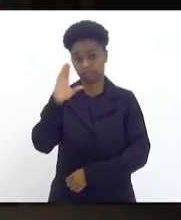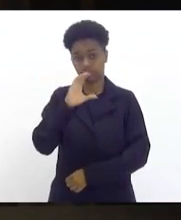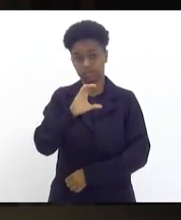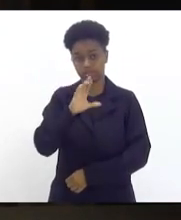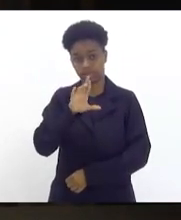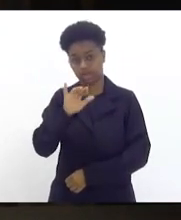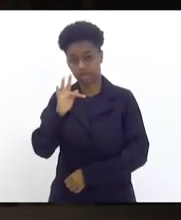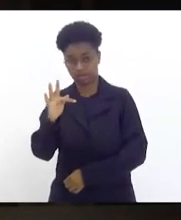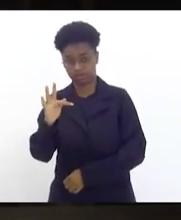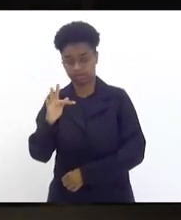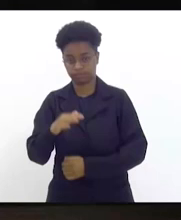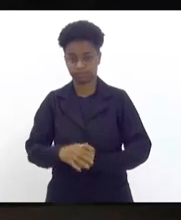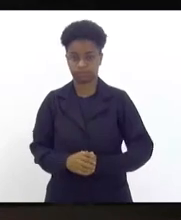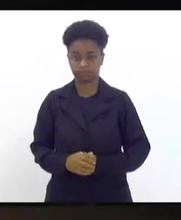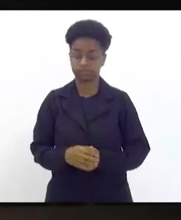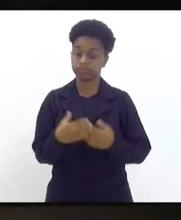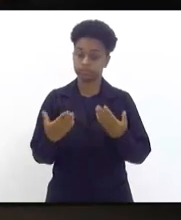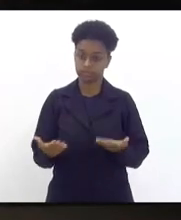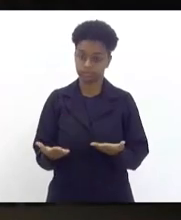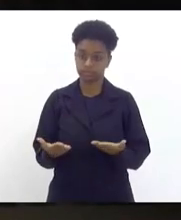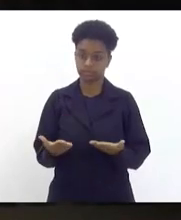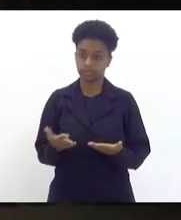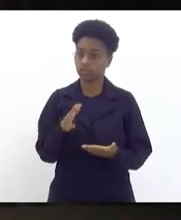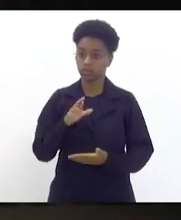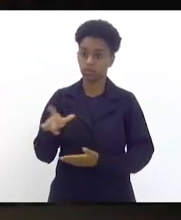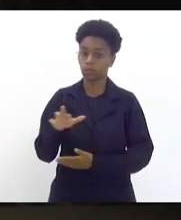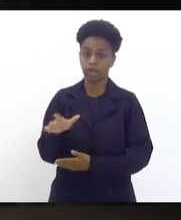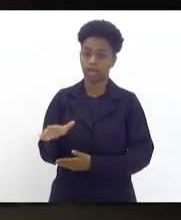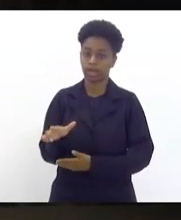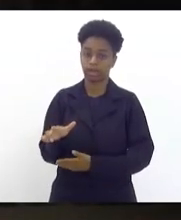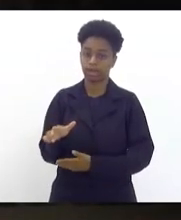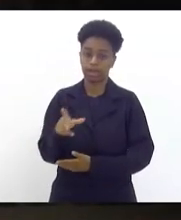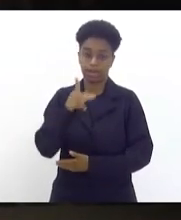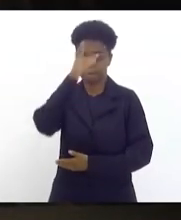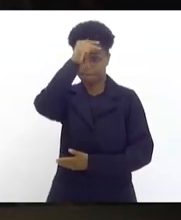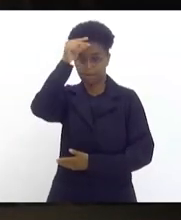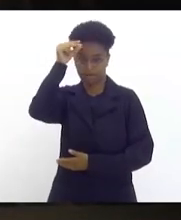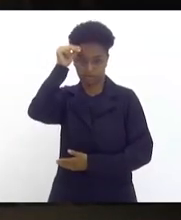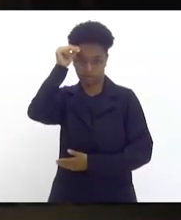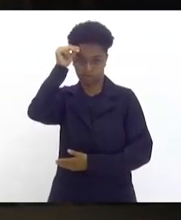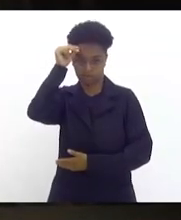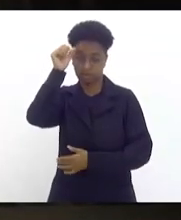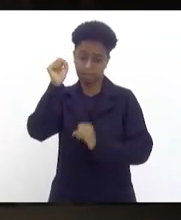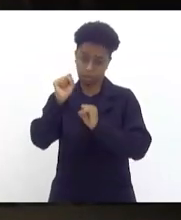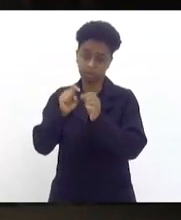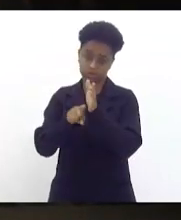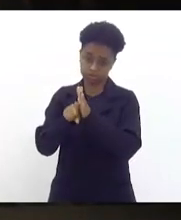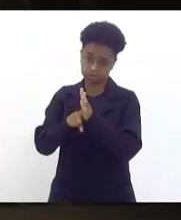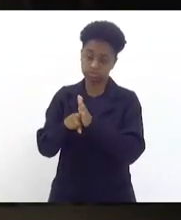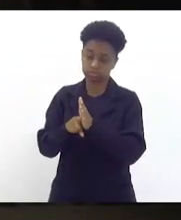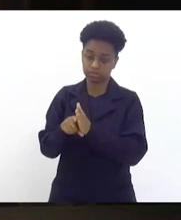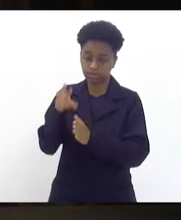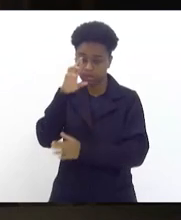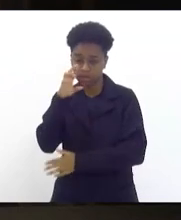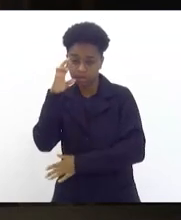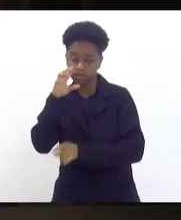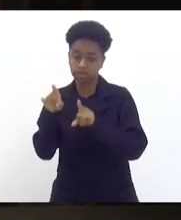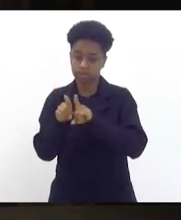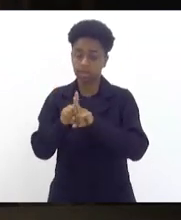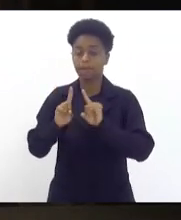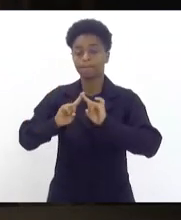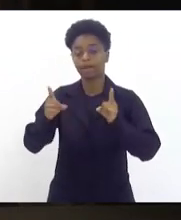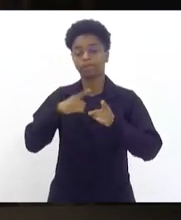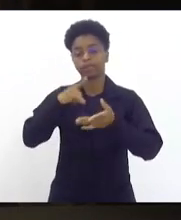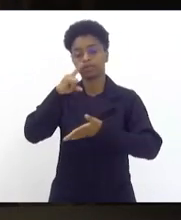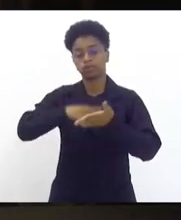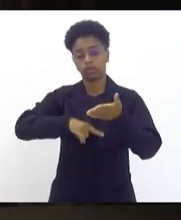CRF Então não é só a prefeitura também que pode fiscalizar mas existe documentos que